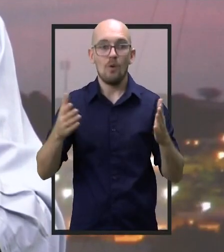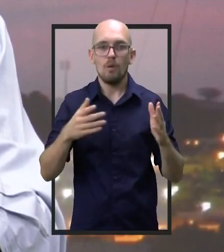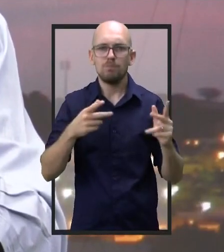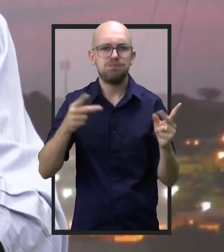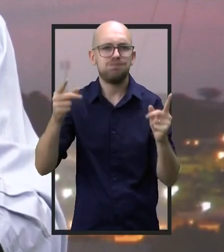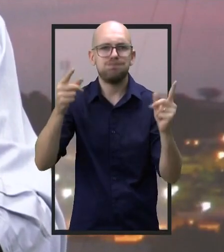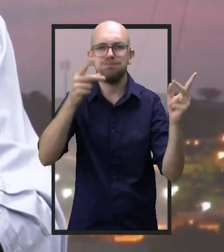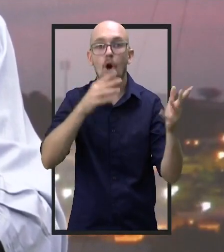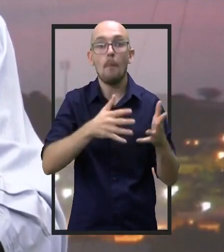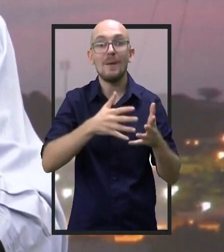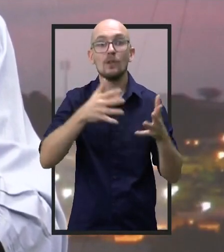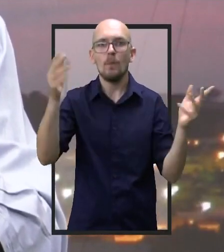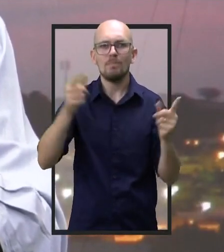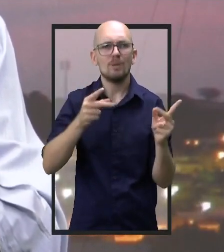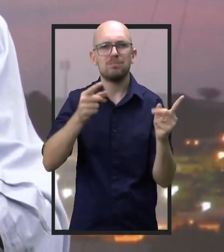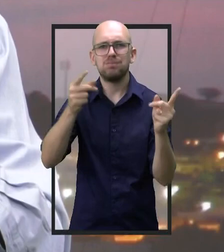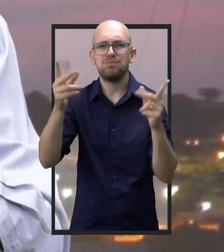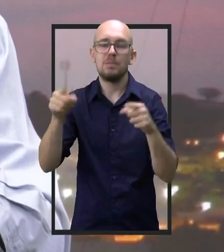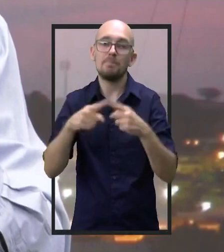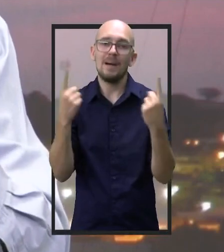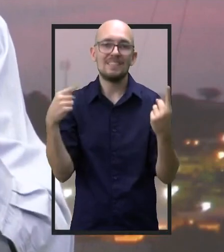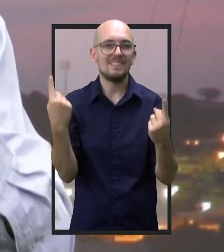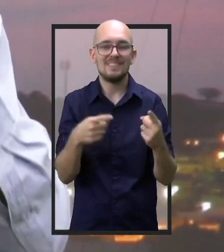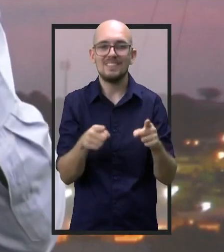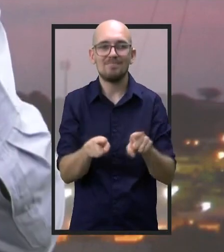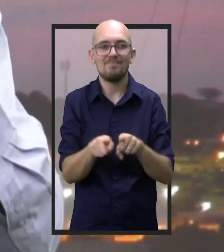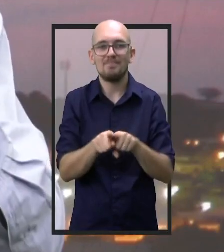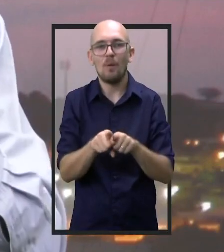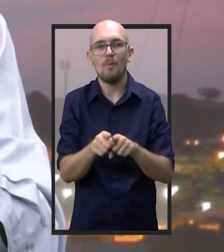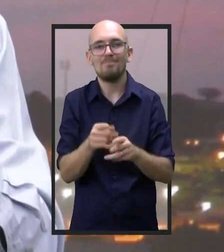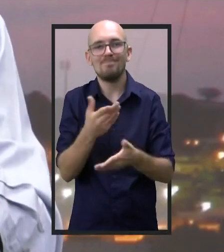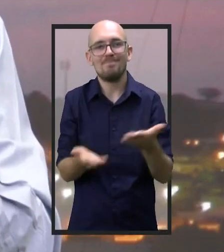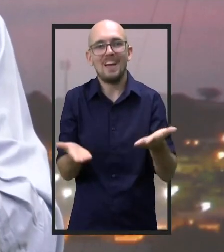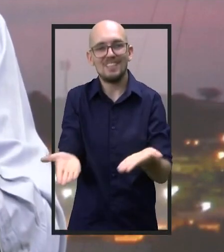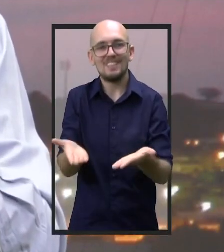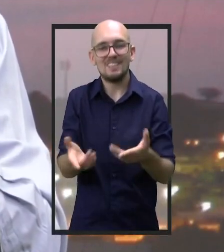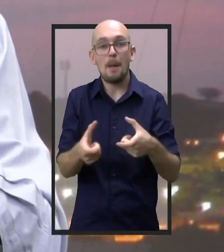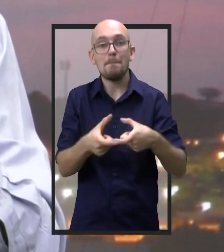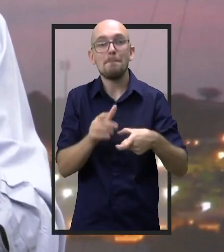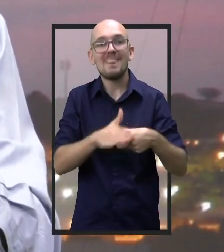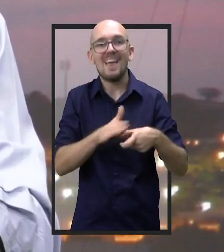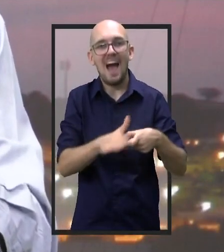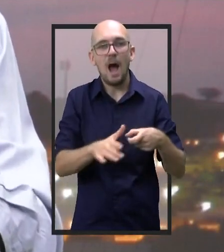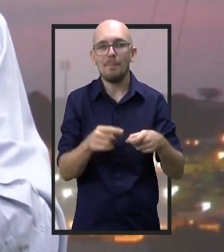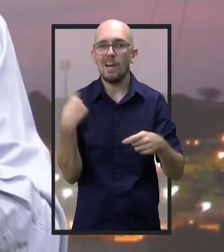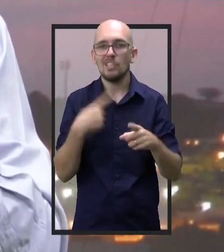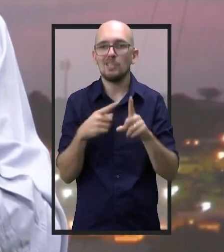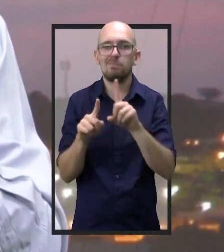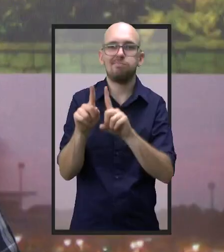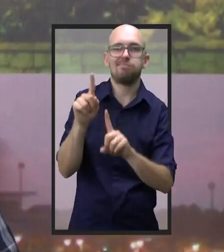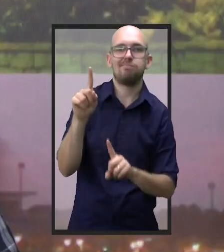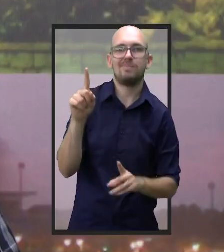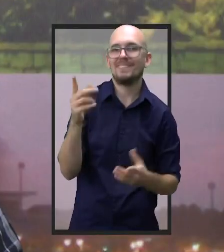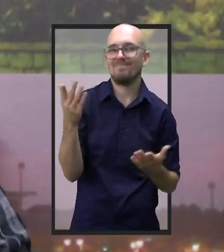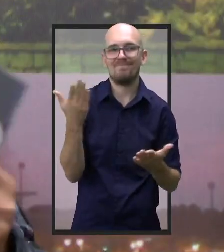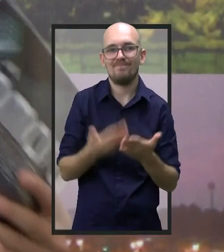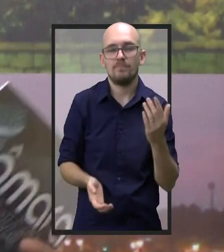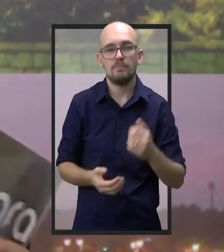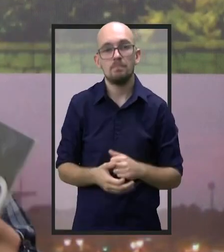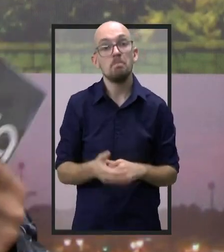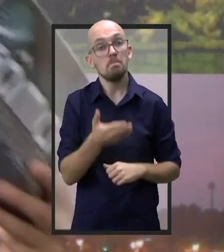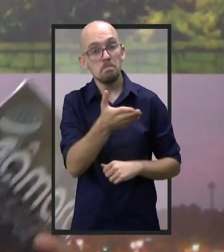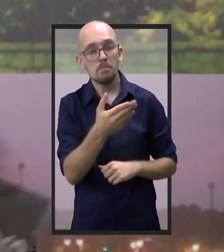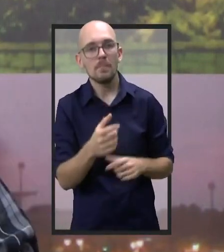si. E isso também é onde a gente apanha muito com a beterraba. Ela teve um ganho superior e a gente está comendo uma poeira aí, né, em pesquisa. A beterraba, até